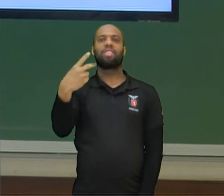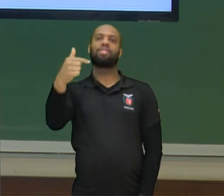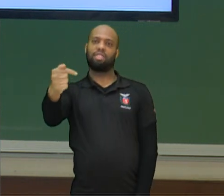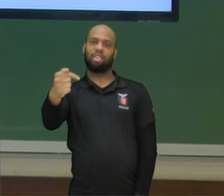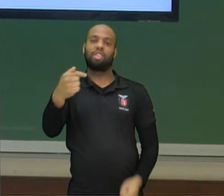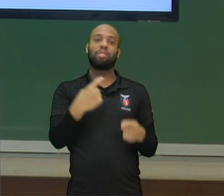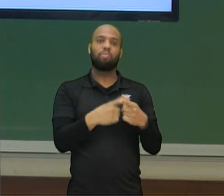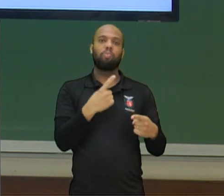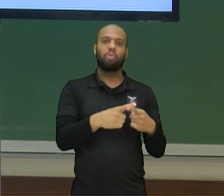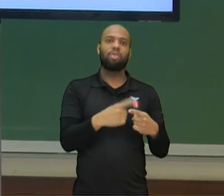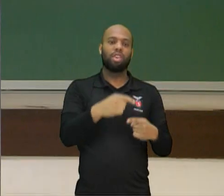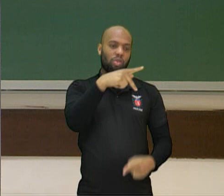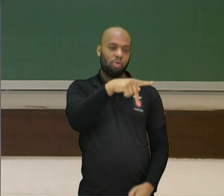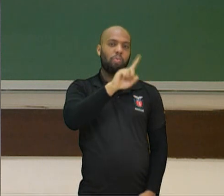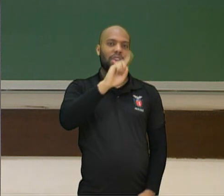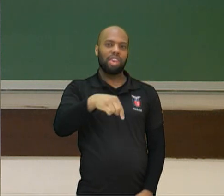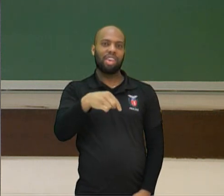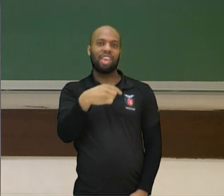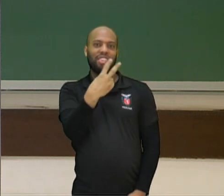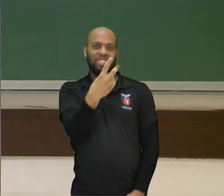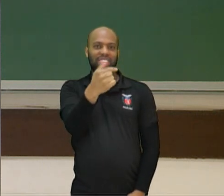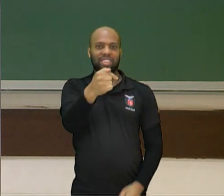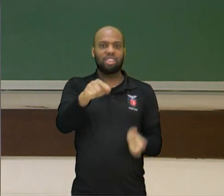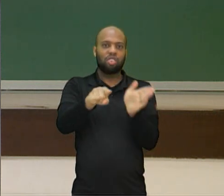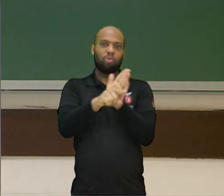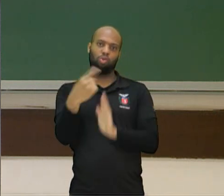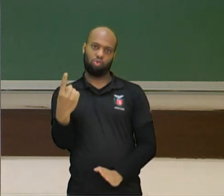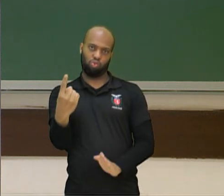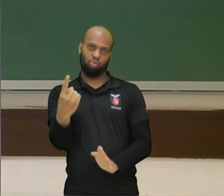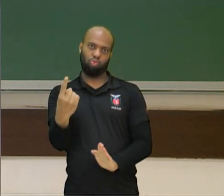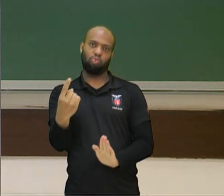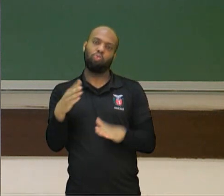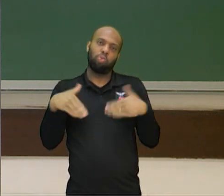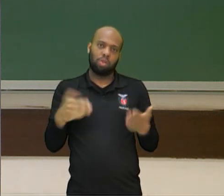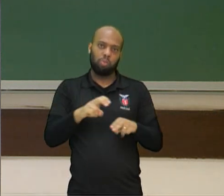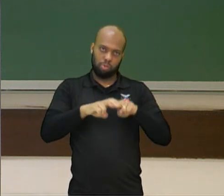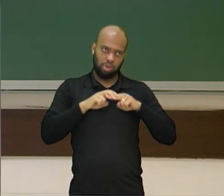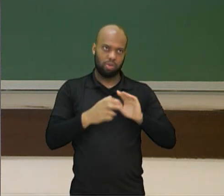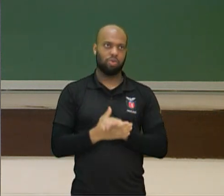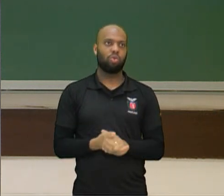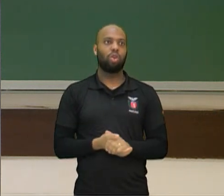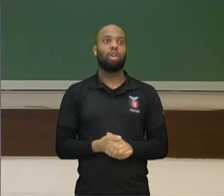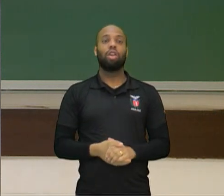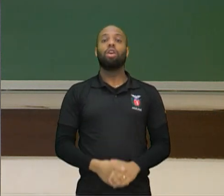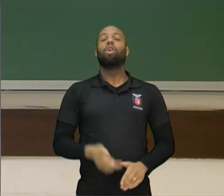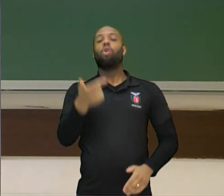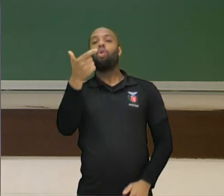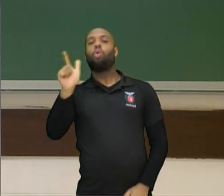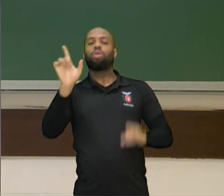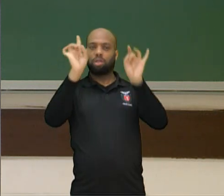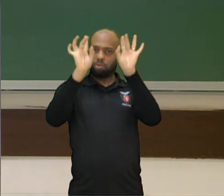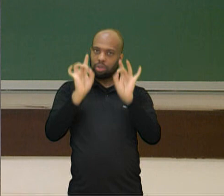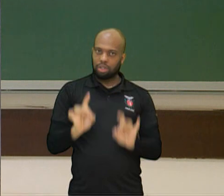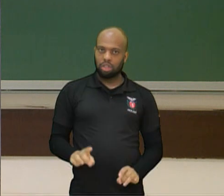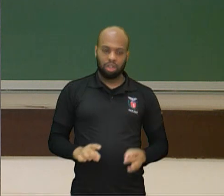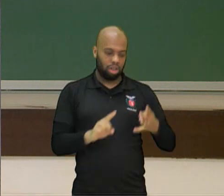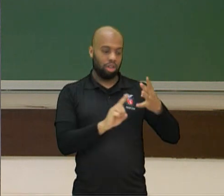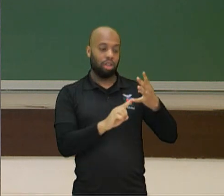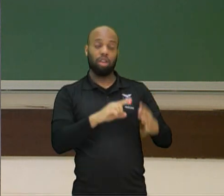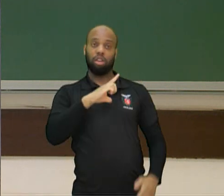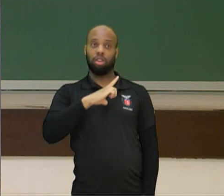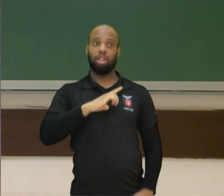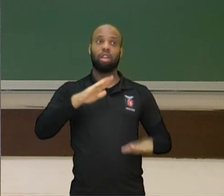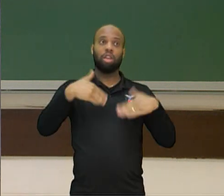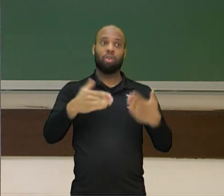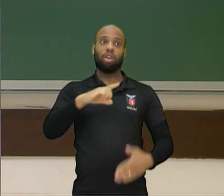no caso aqui é o 27. E aqui, um outro caso especial. Qual que é esse aqui? Quando